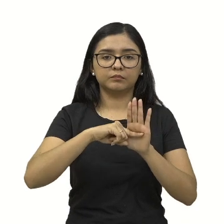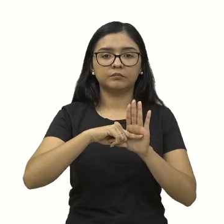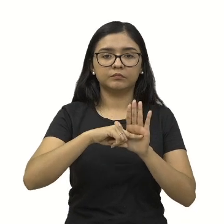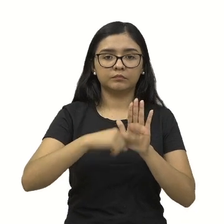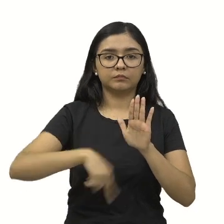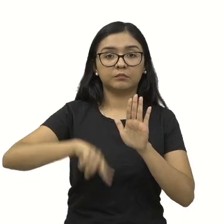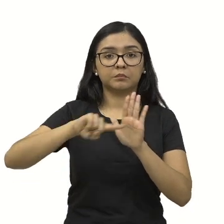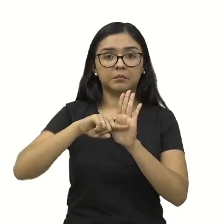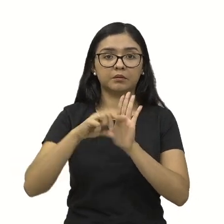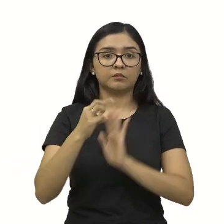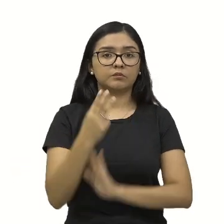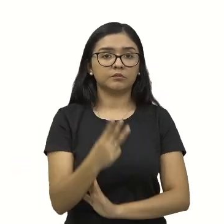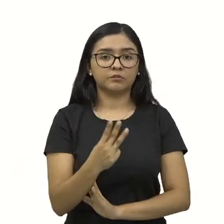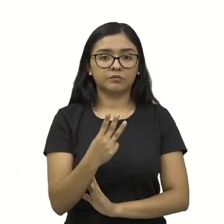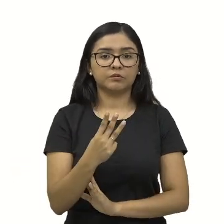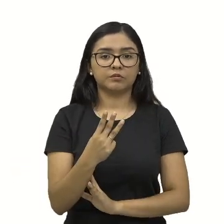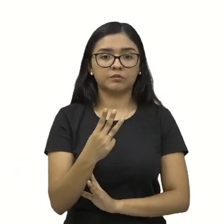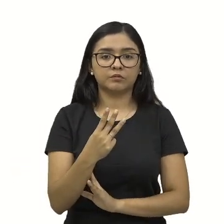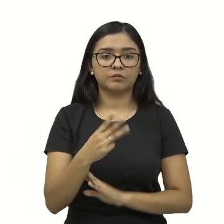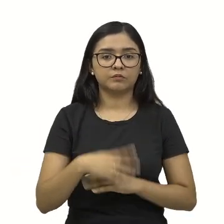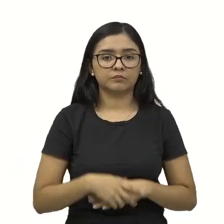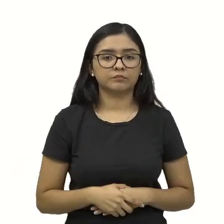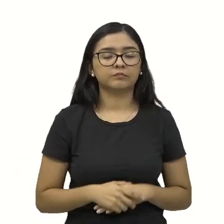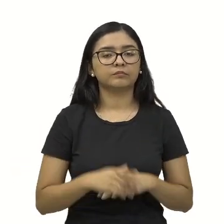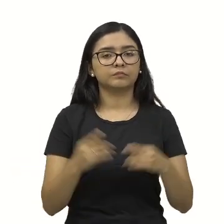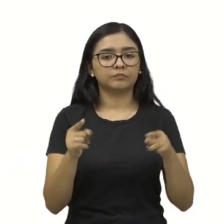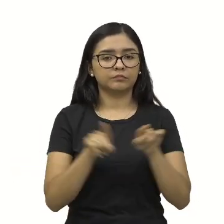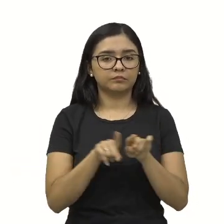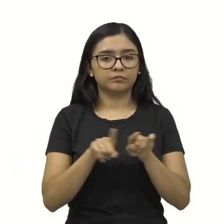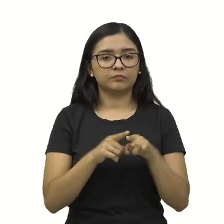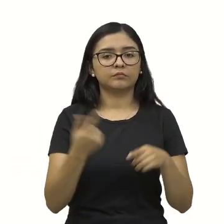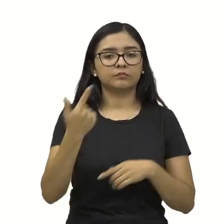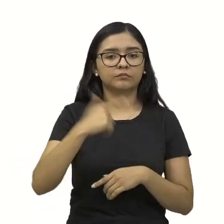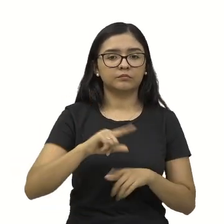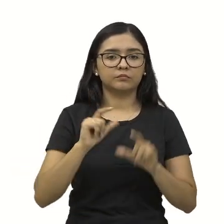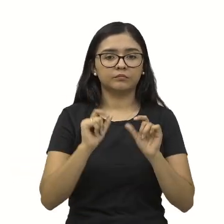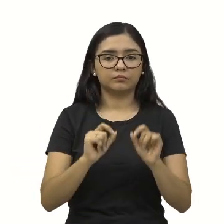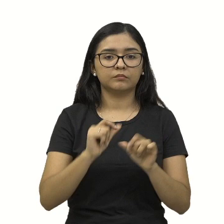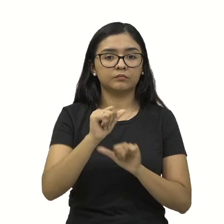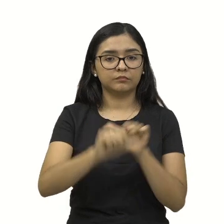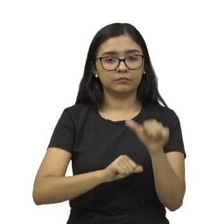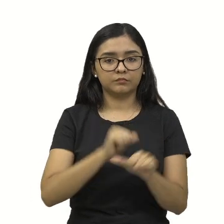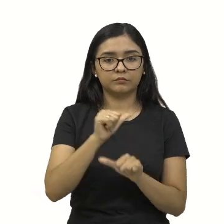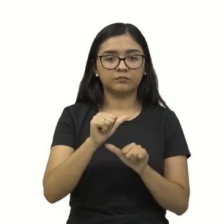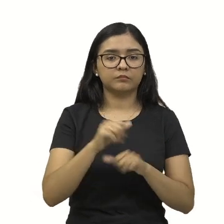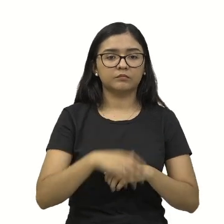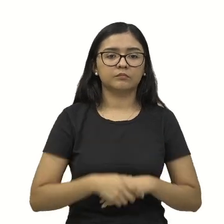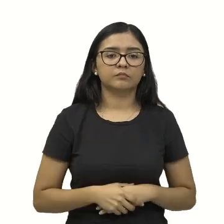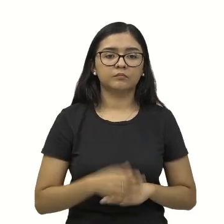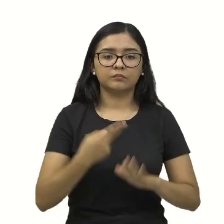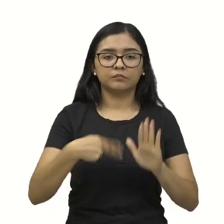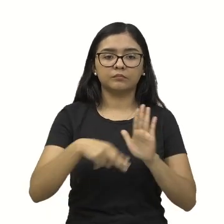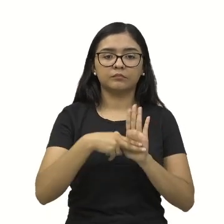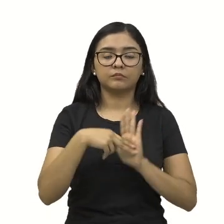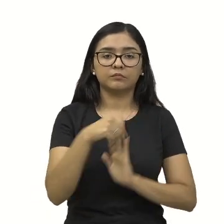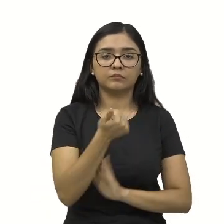menos menos 3. Fazendo o jogo de sinal, vai dar 12, né? Então aqui, ó, é